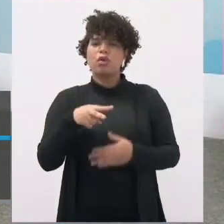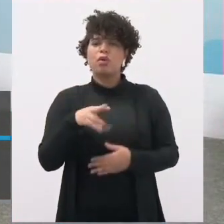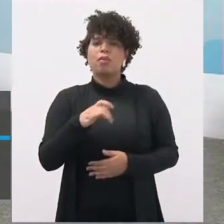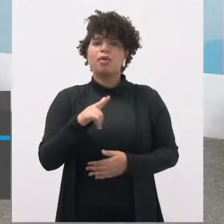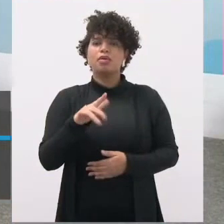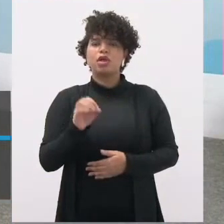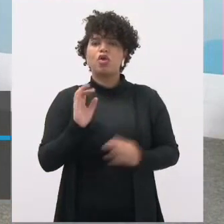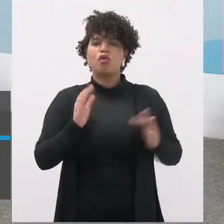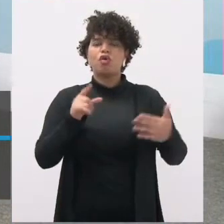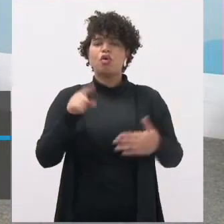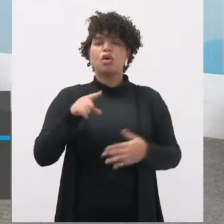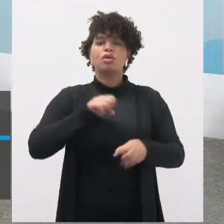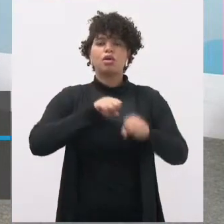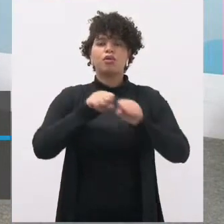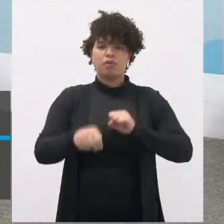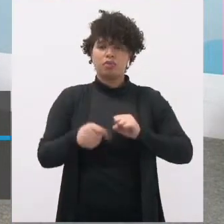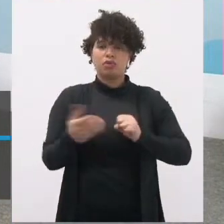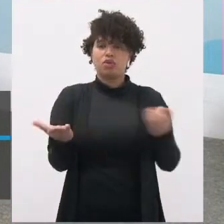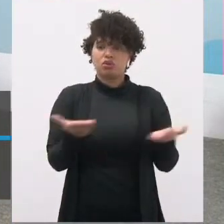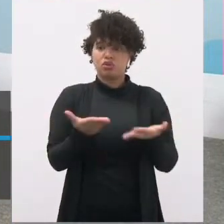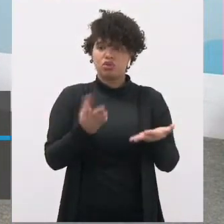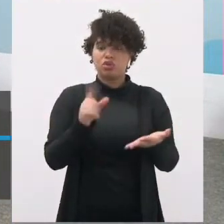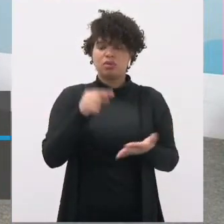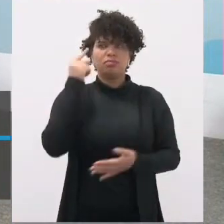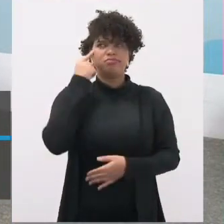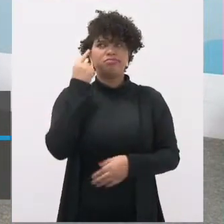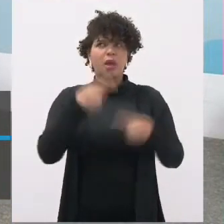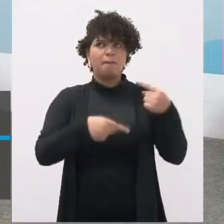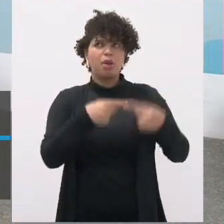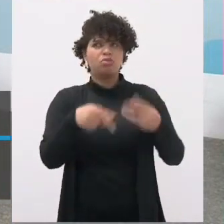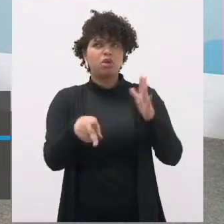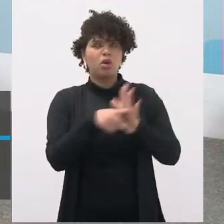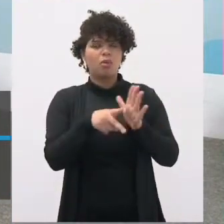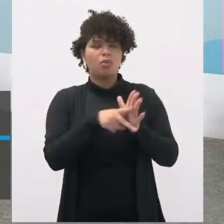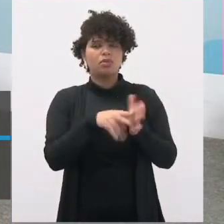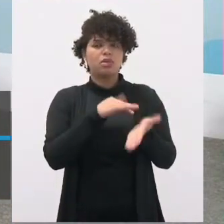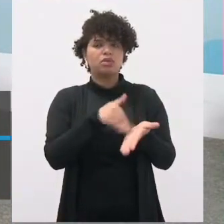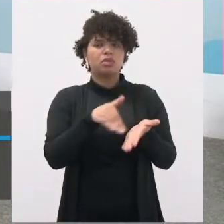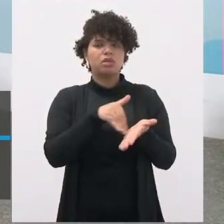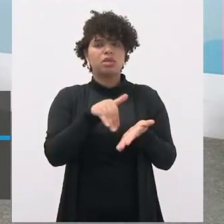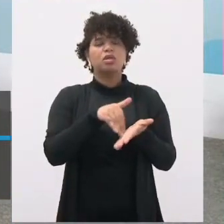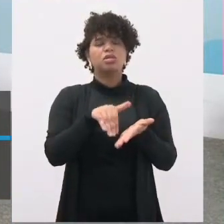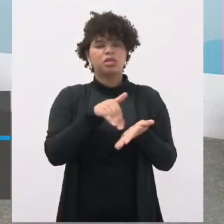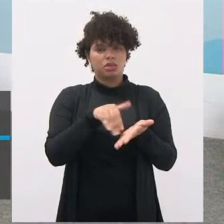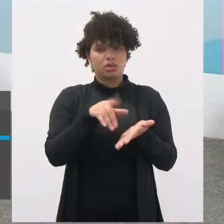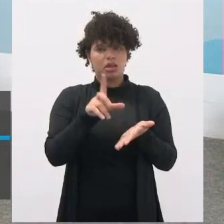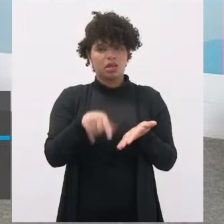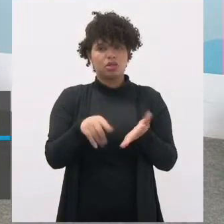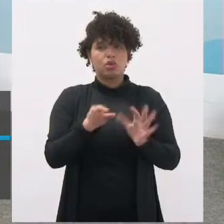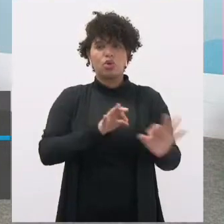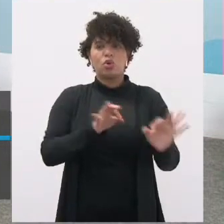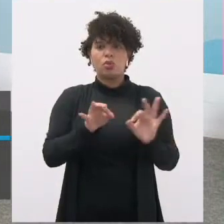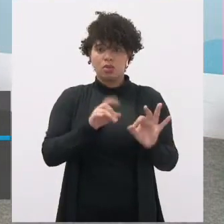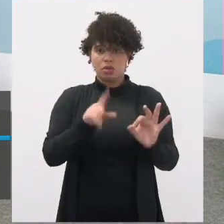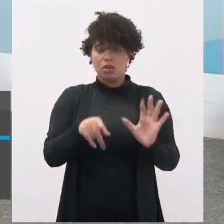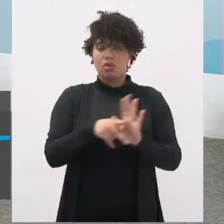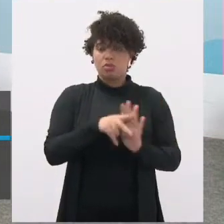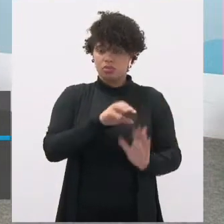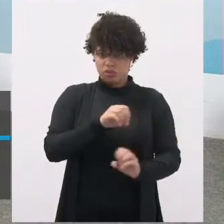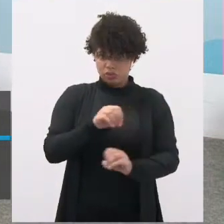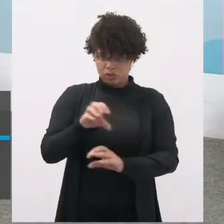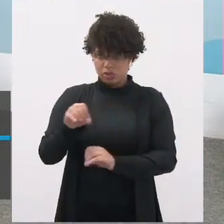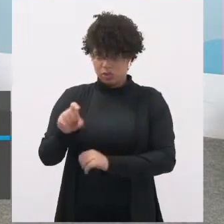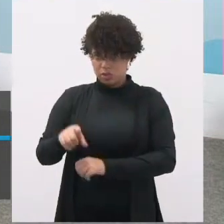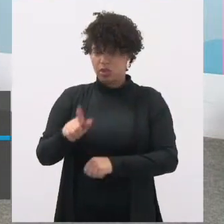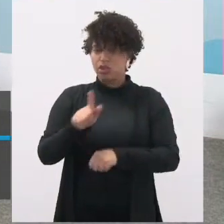foco da nossa formação de hoje é pensar a política da secretaria dentro do plano de ensino, né, o plano